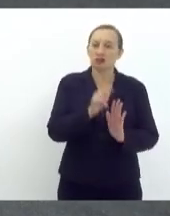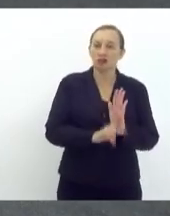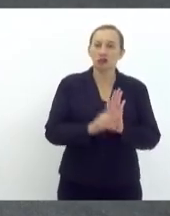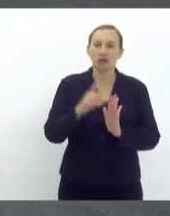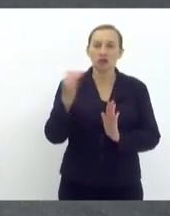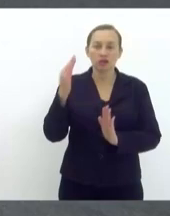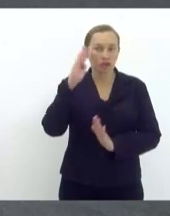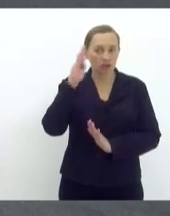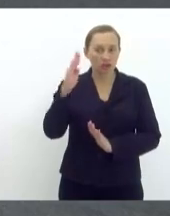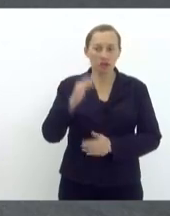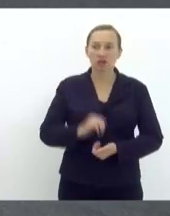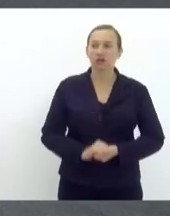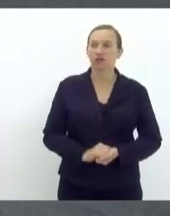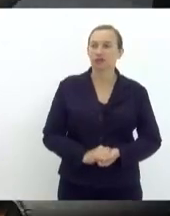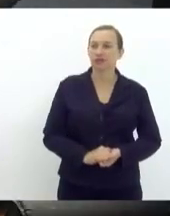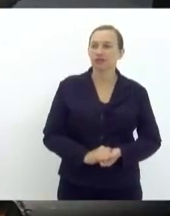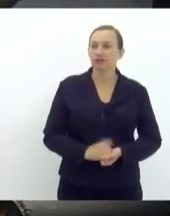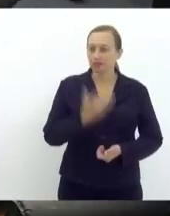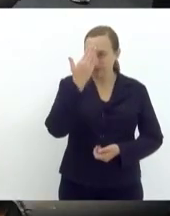fundamentais